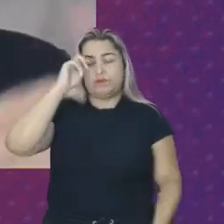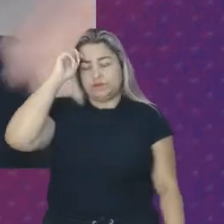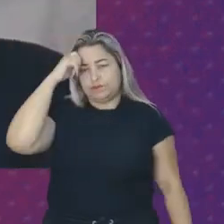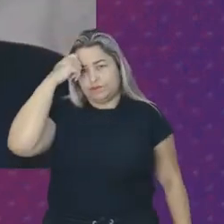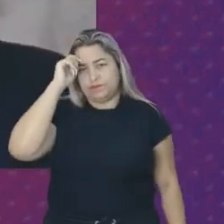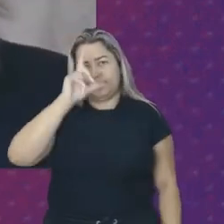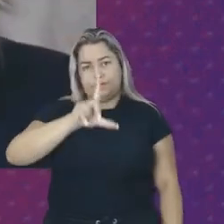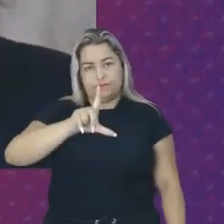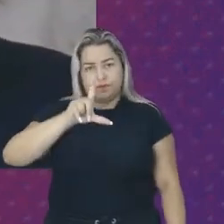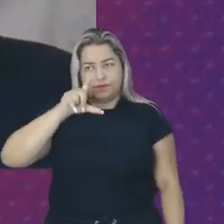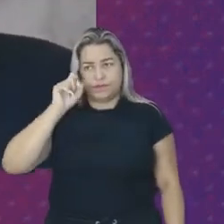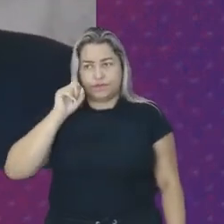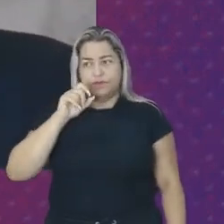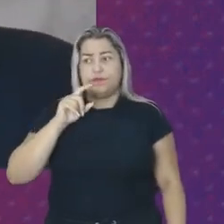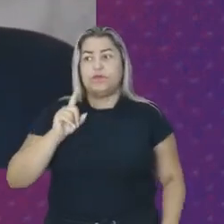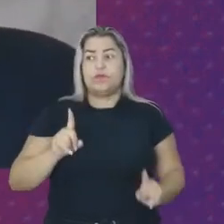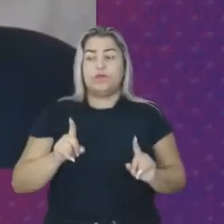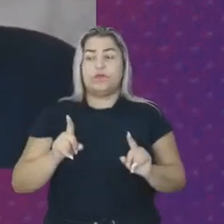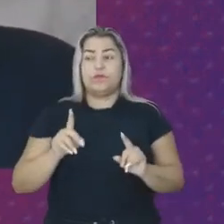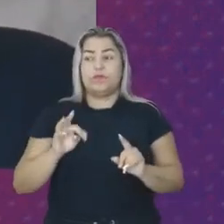negras, lésbicas, trans,